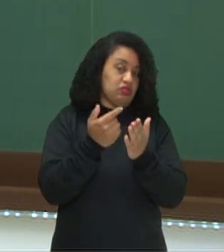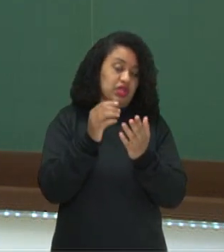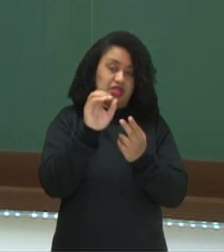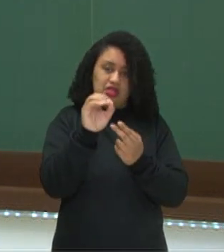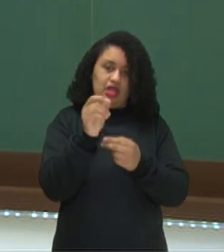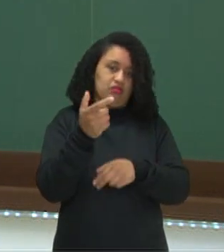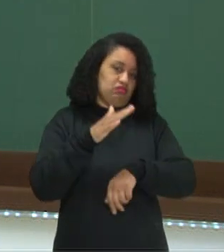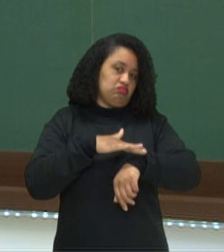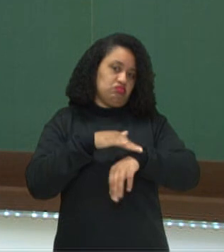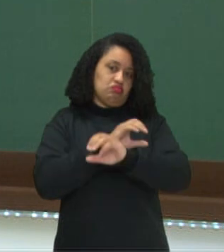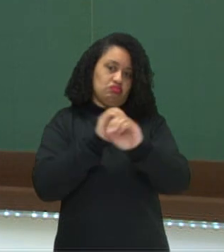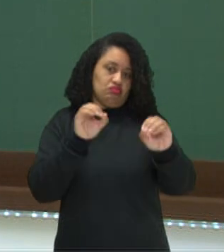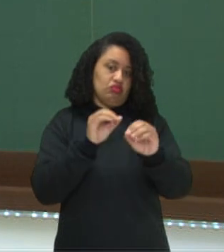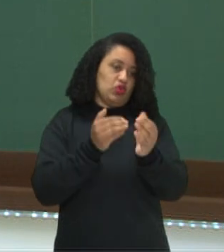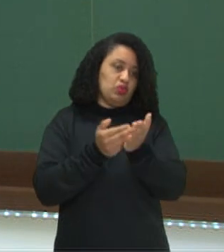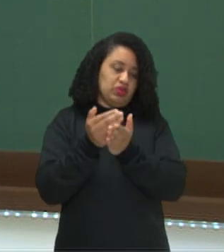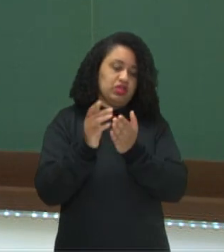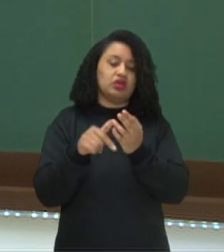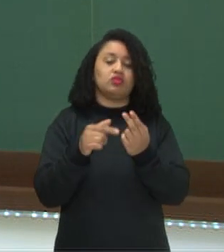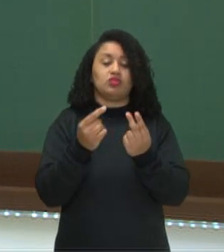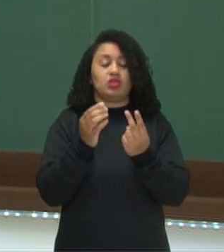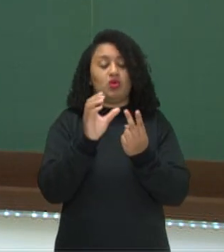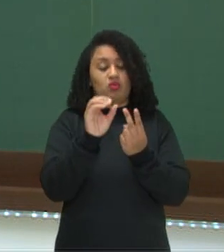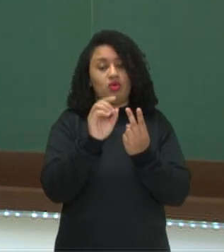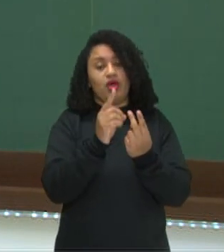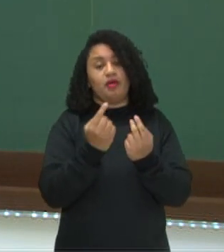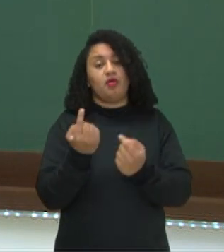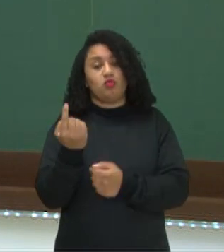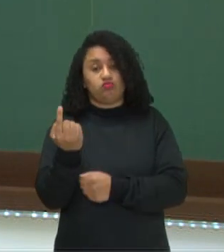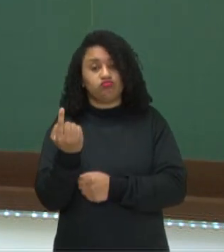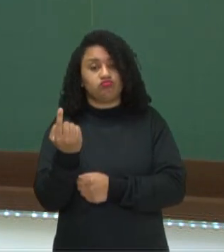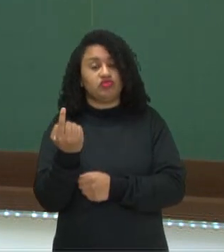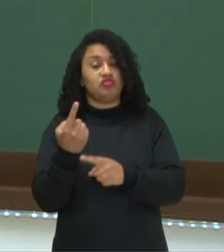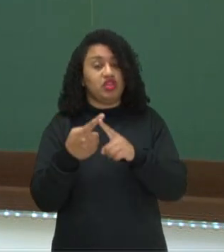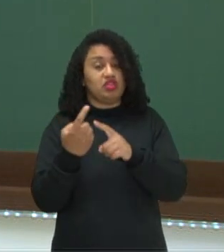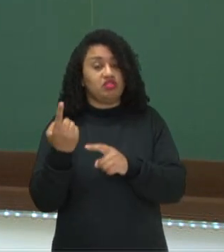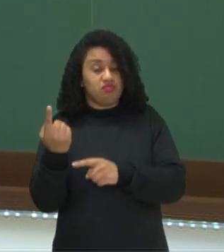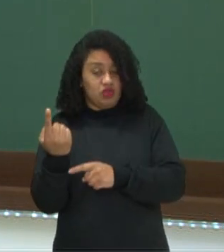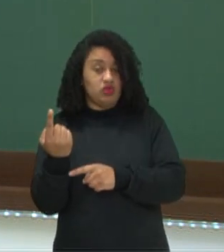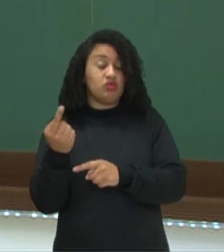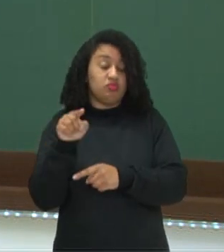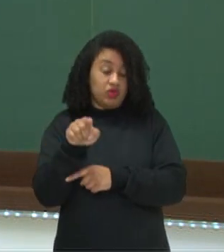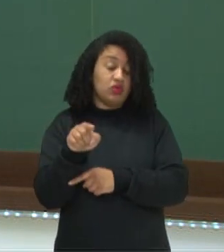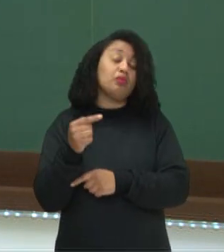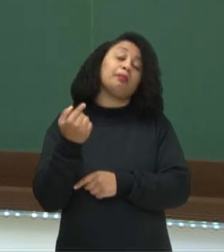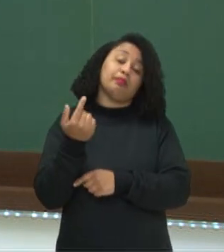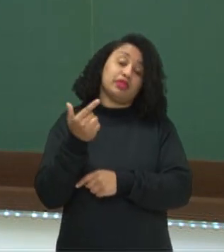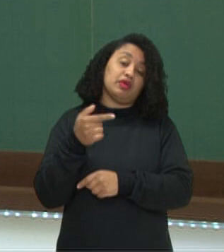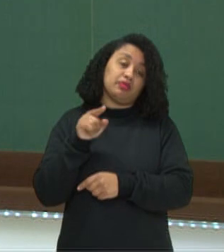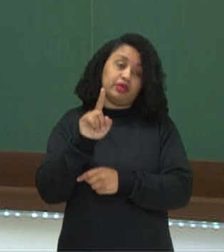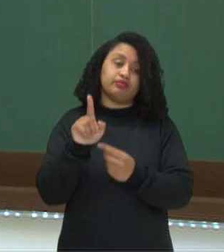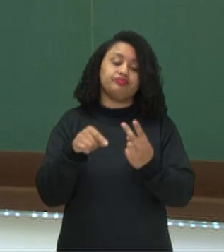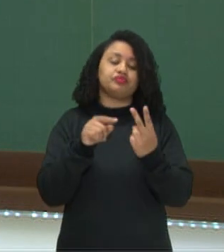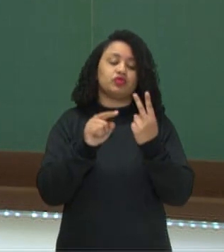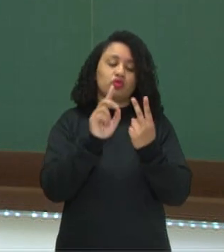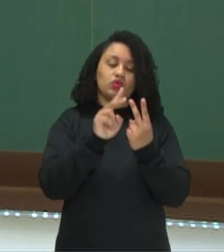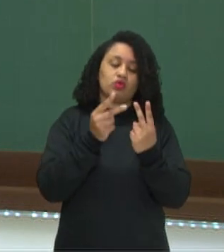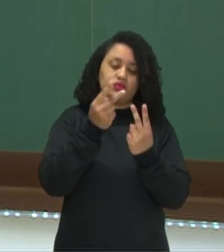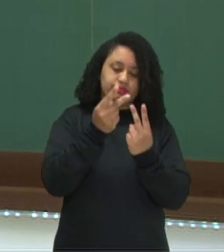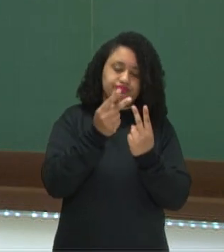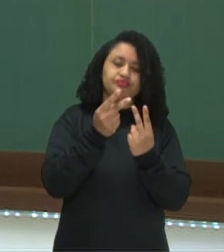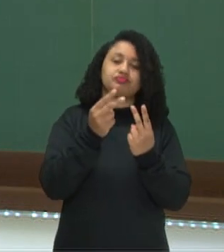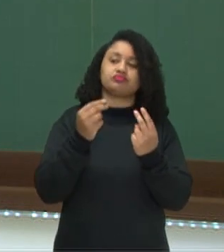0 é 1. 1 vezes 1.000, 1.000. Então, no início tinha 1.000. 2 horas depois, 2 elevado ao quadrado,